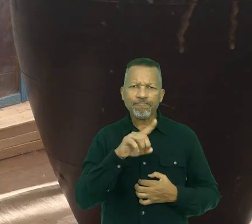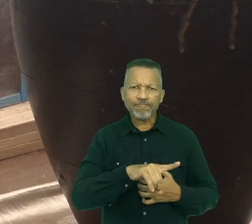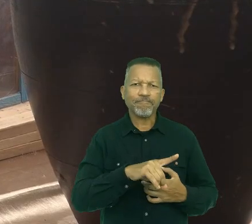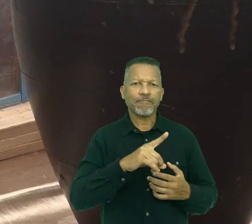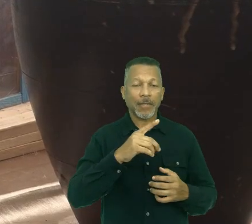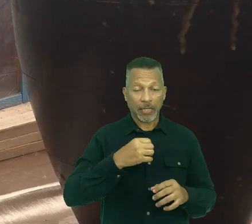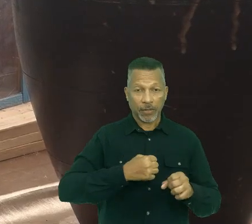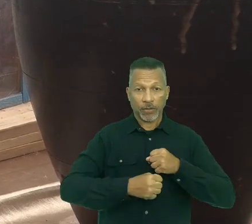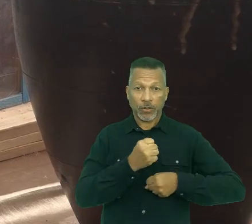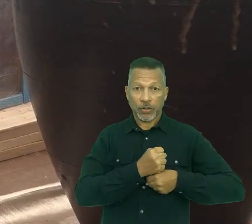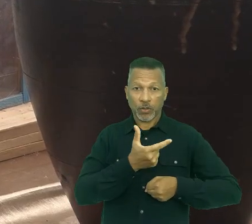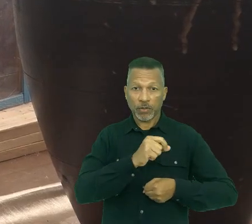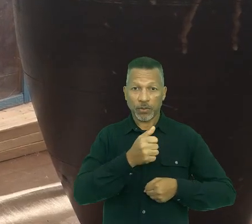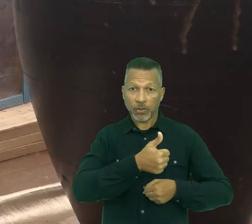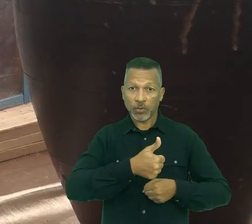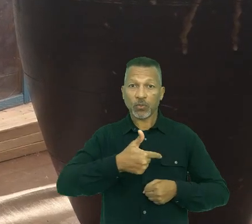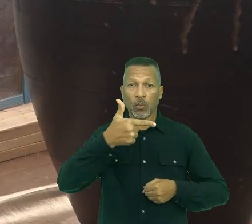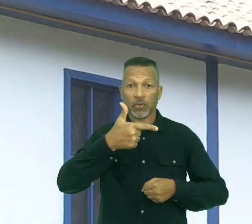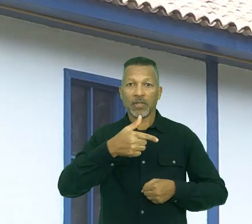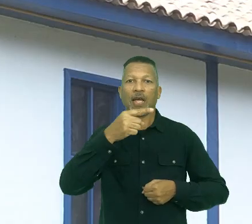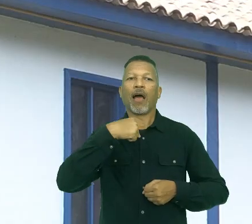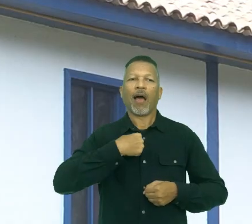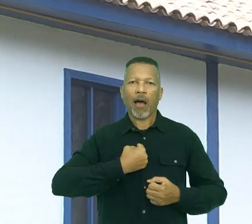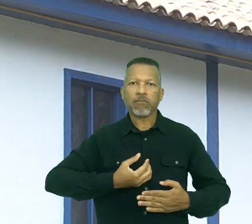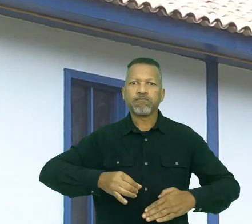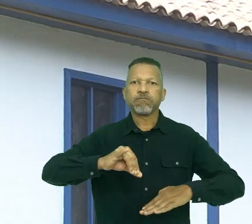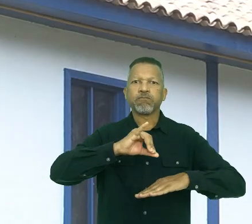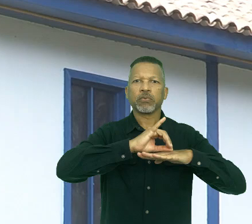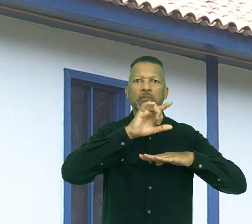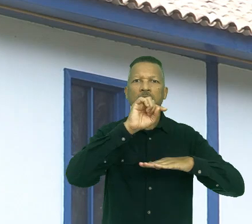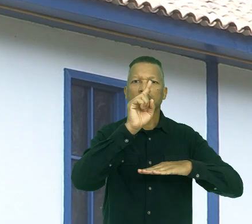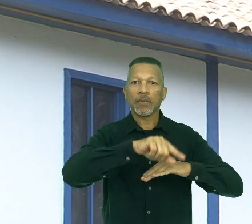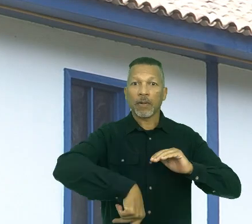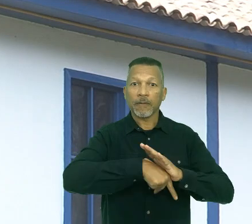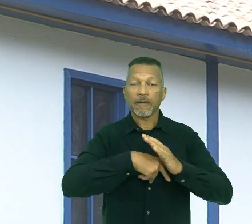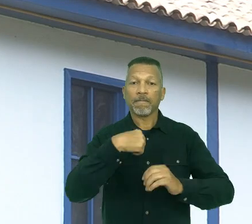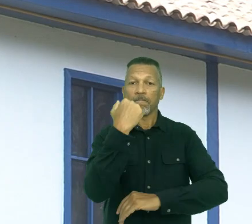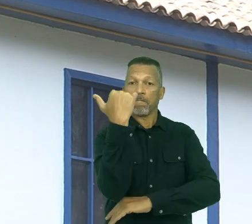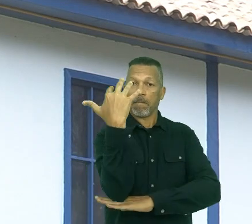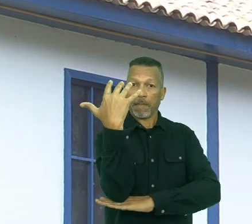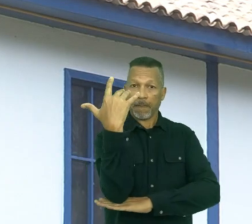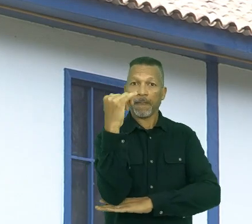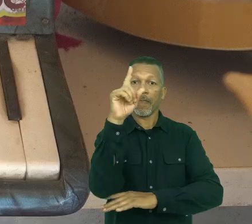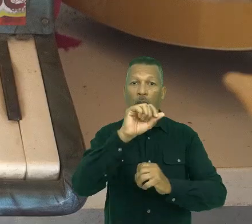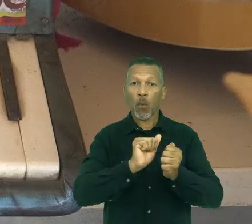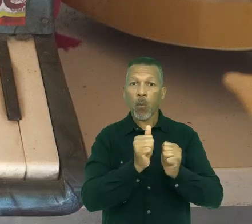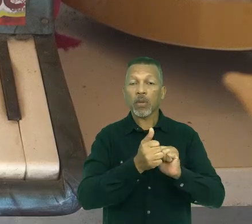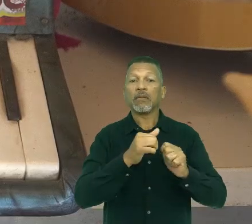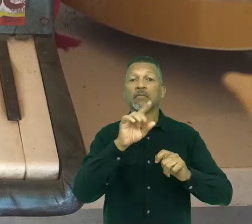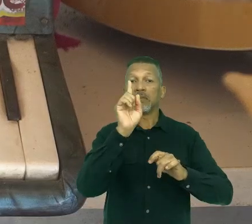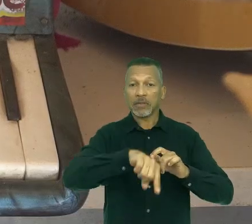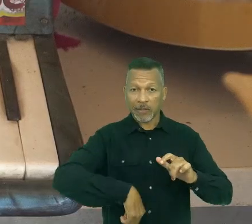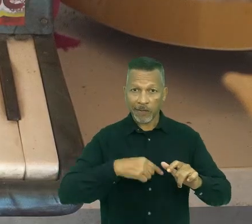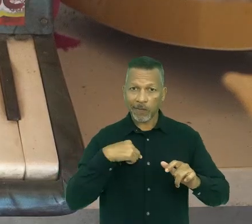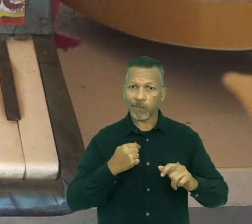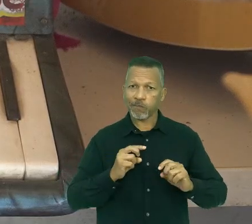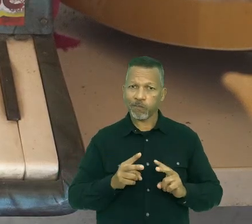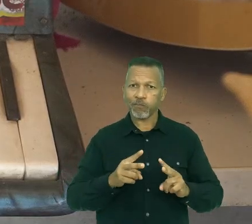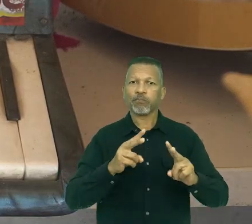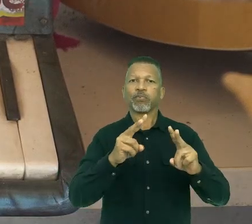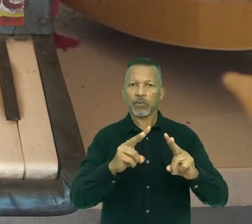em 2012 como o primeiro bem imaterial tombado de Ipatinga, o Congado do Ipaneminha transcende